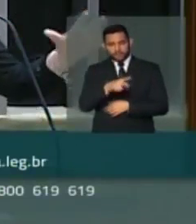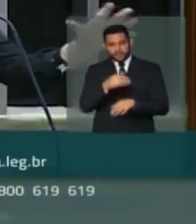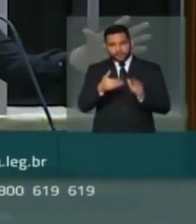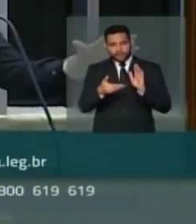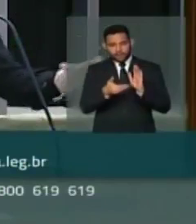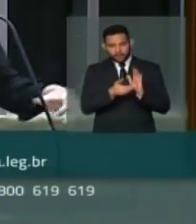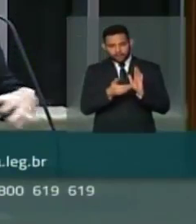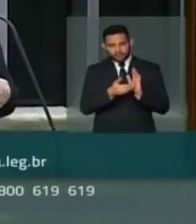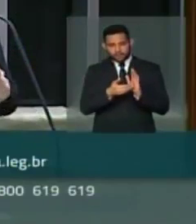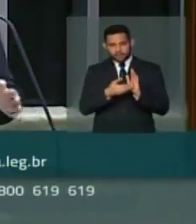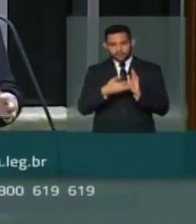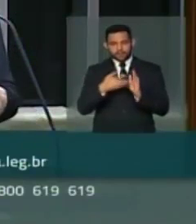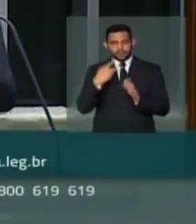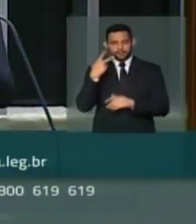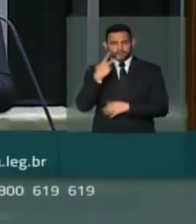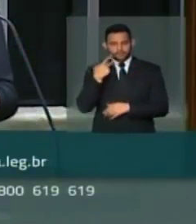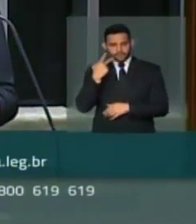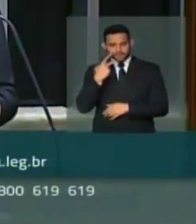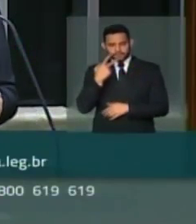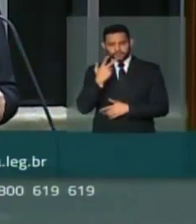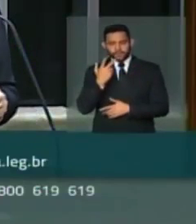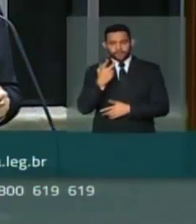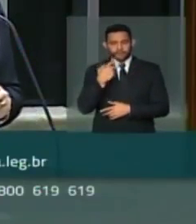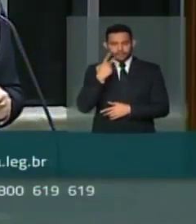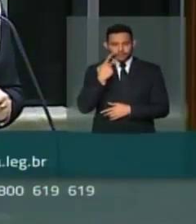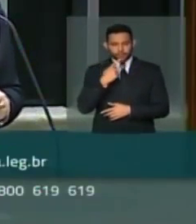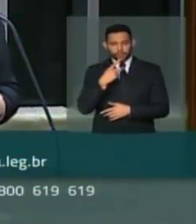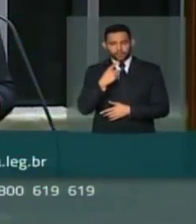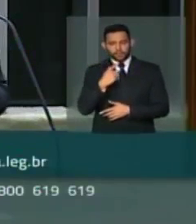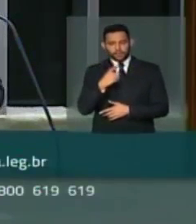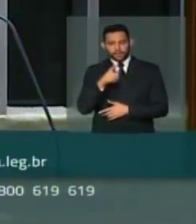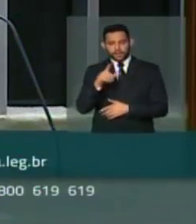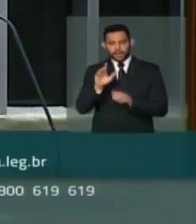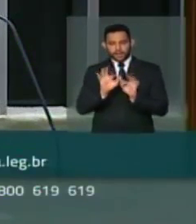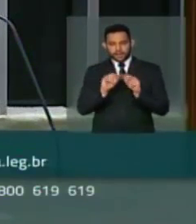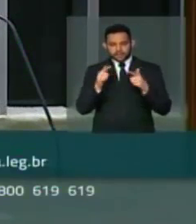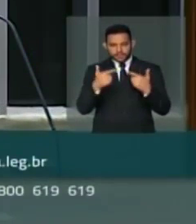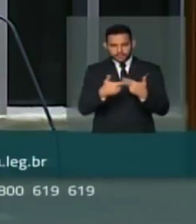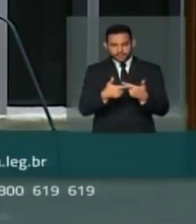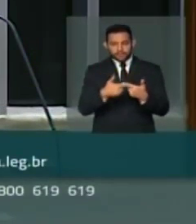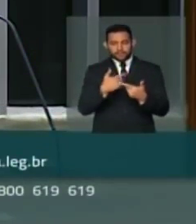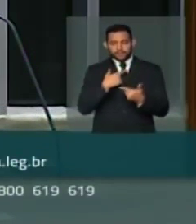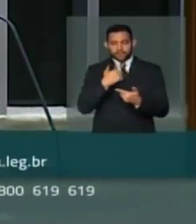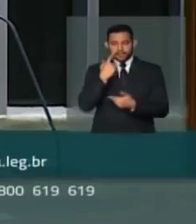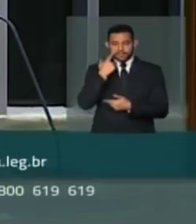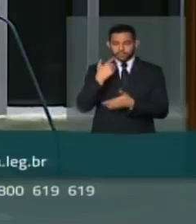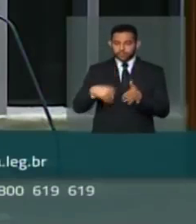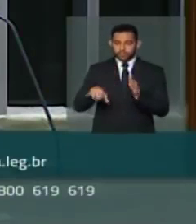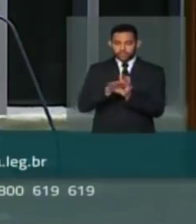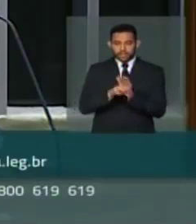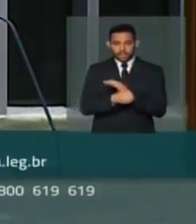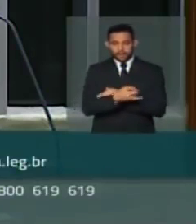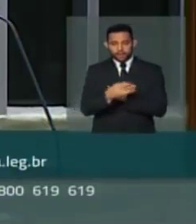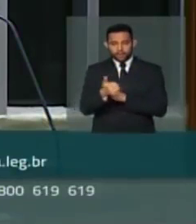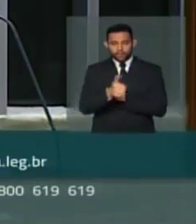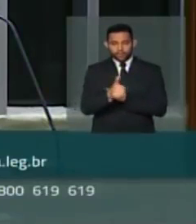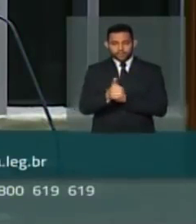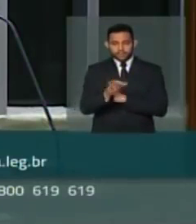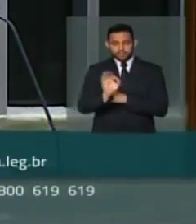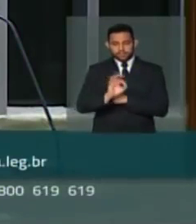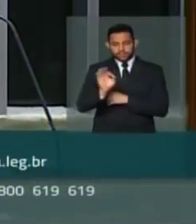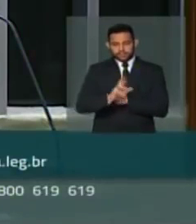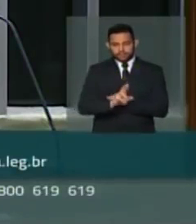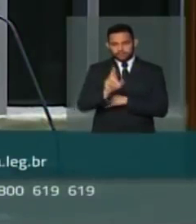câmaras de vereadores, assembleias legislativas, Câmara Federal e Senado, nós não chegamos numa média de 11%